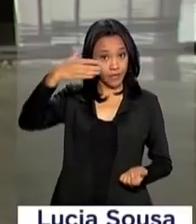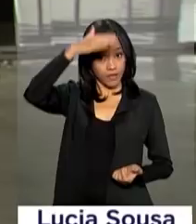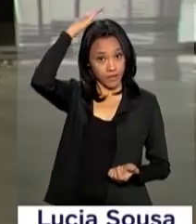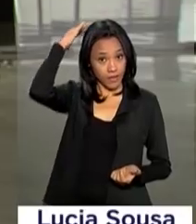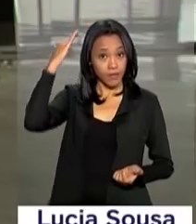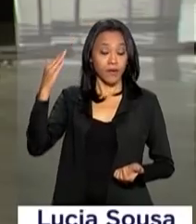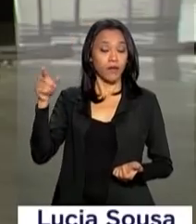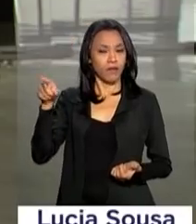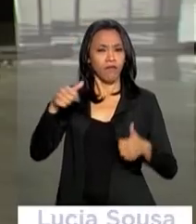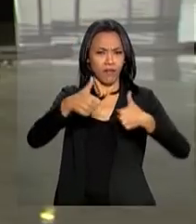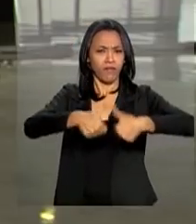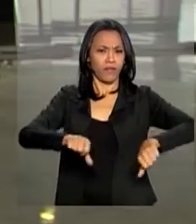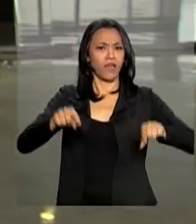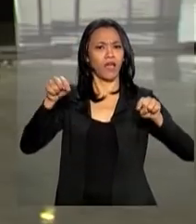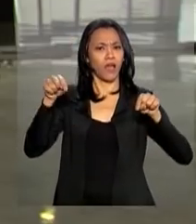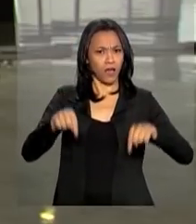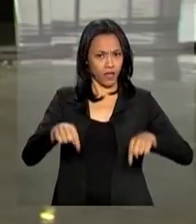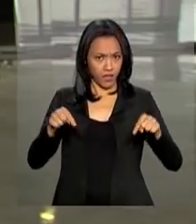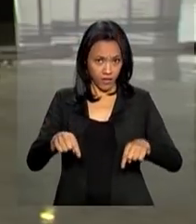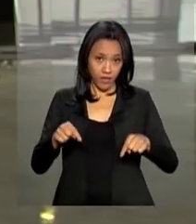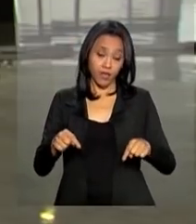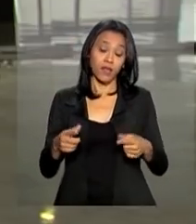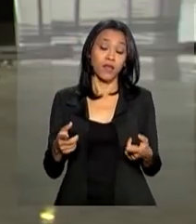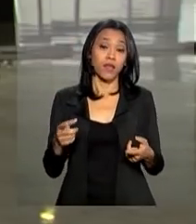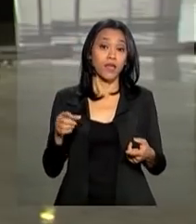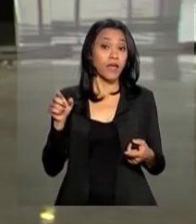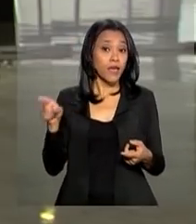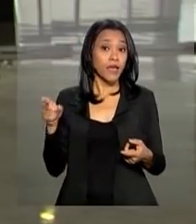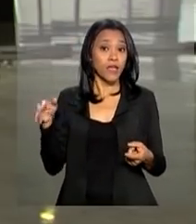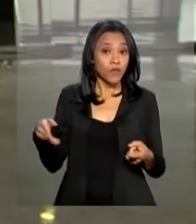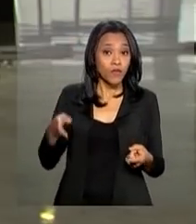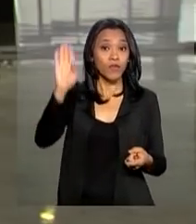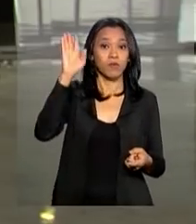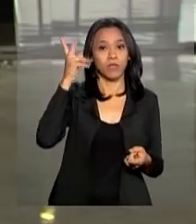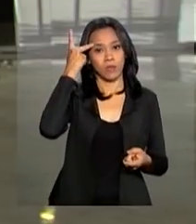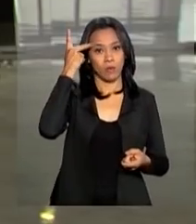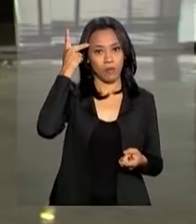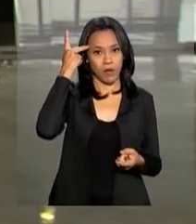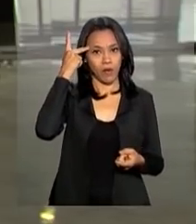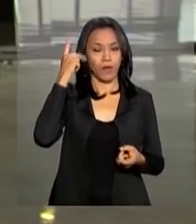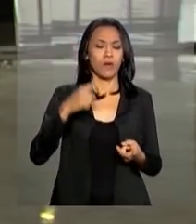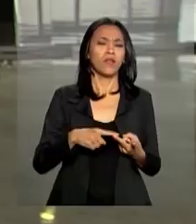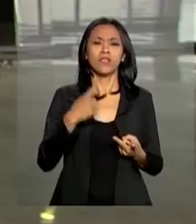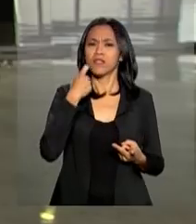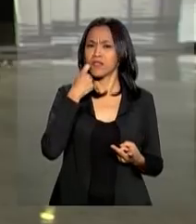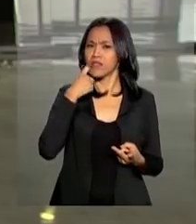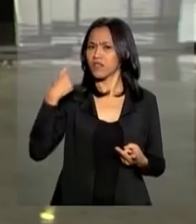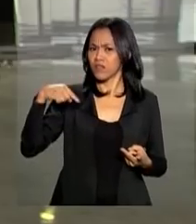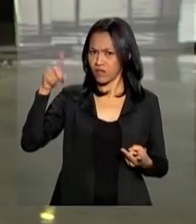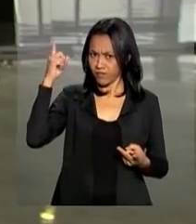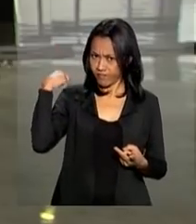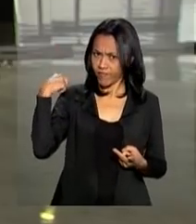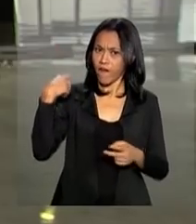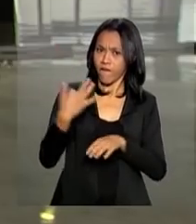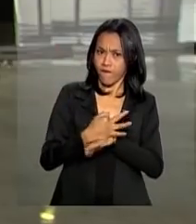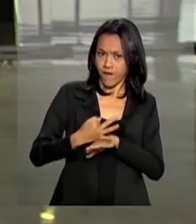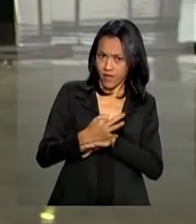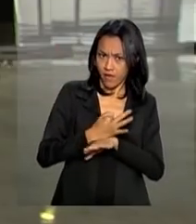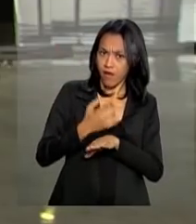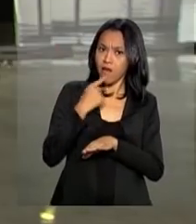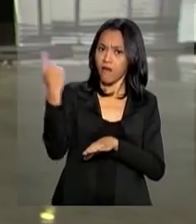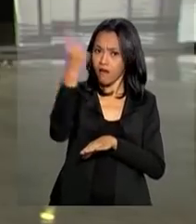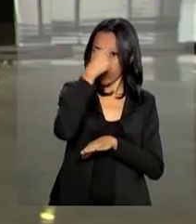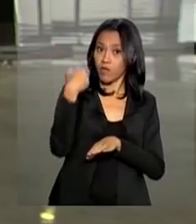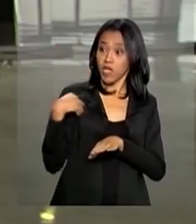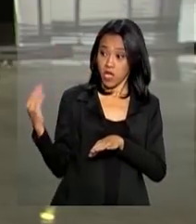esta segunda-feira. O final de semana, Michel Temer passou em São Paulo. E na sexta-feira, feriado, ele esteve no Rio de